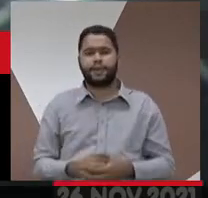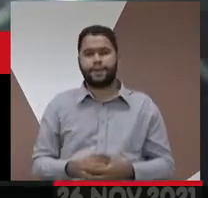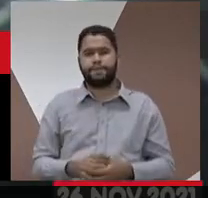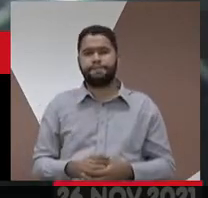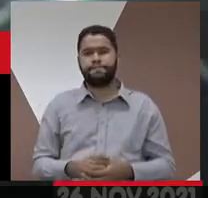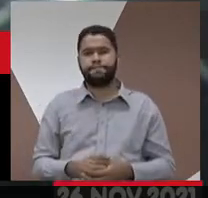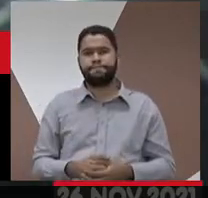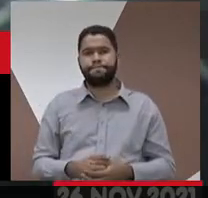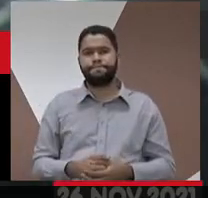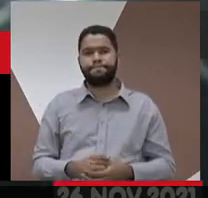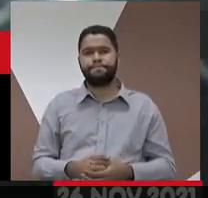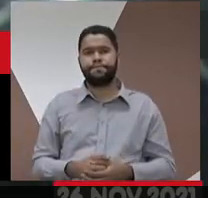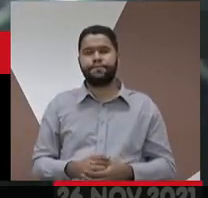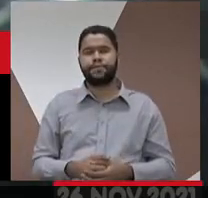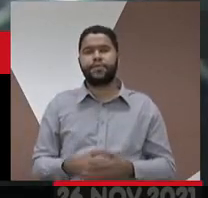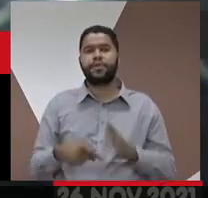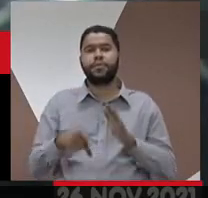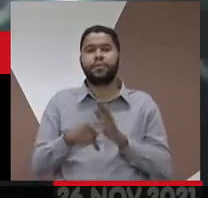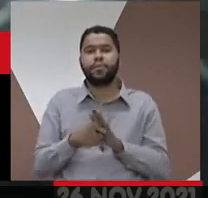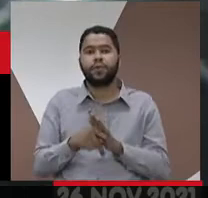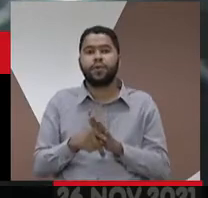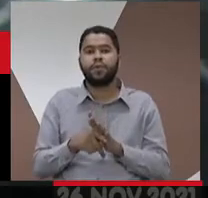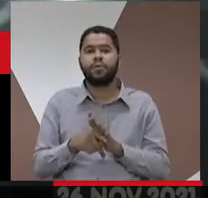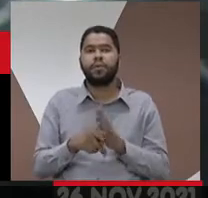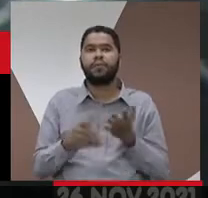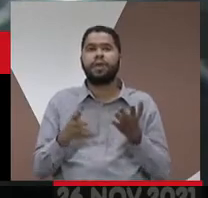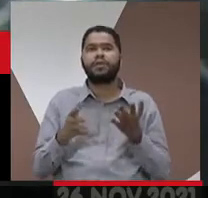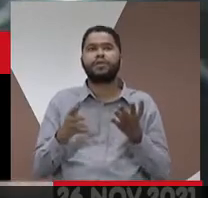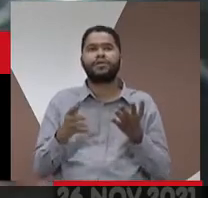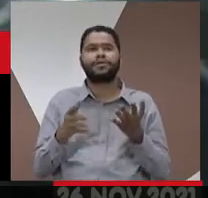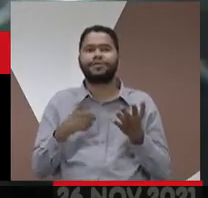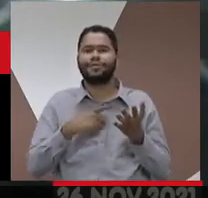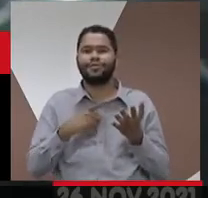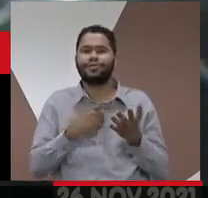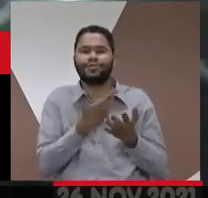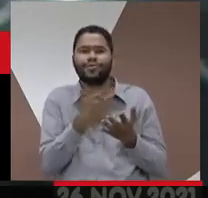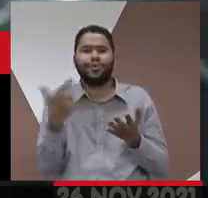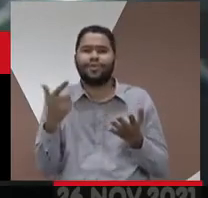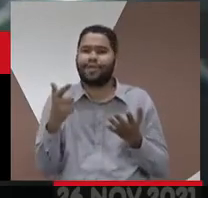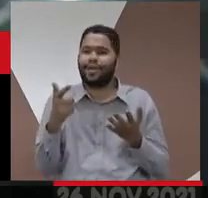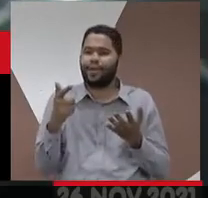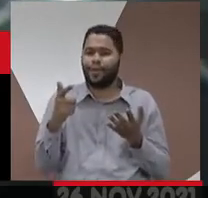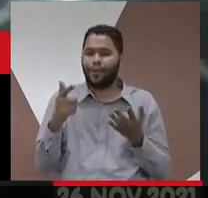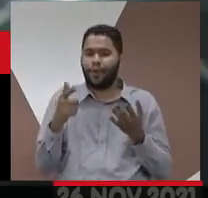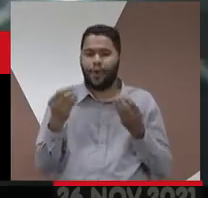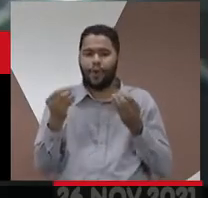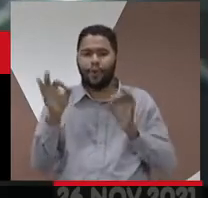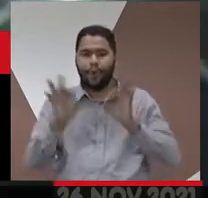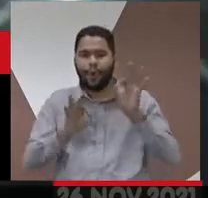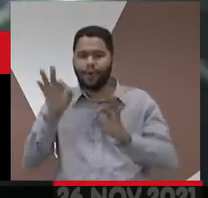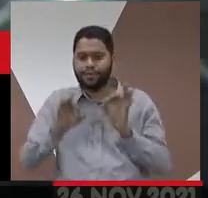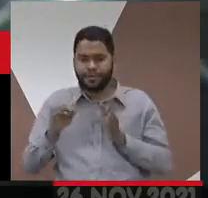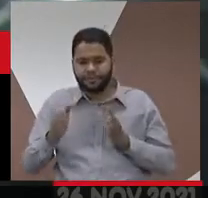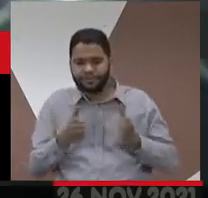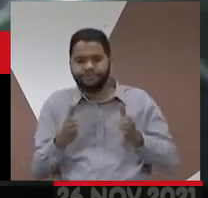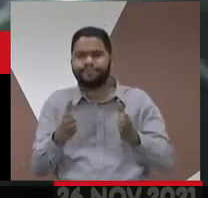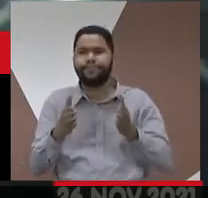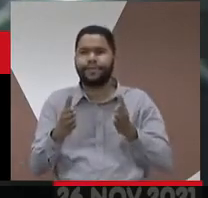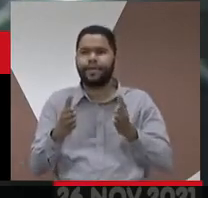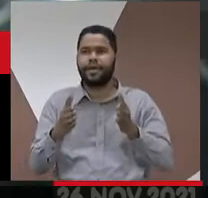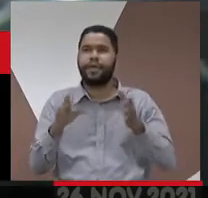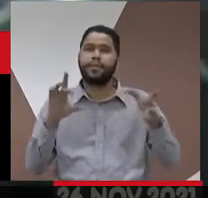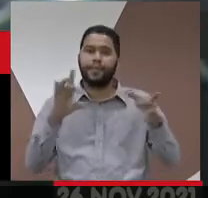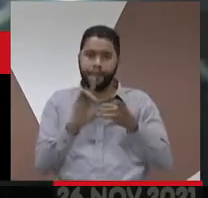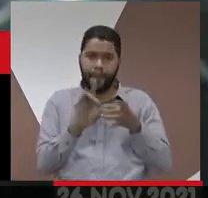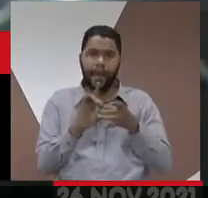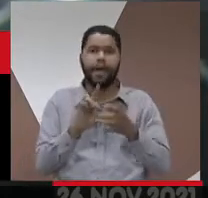um distrito industrial, mas sem ter logística, não resolve nada. Então, pelo menos isso, ligar Brumadinho no